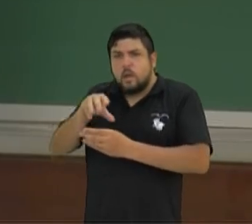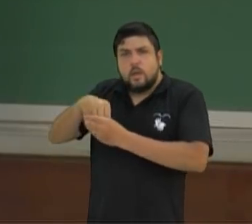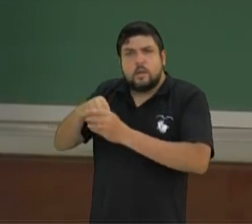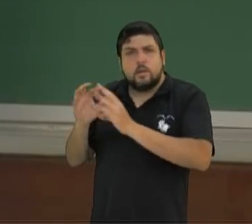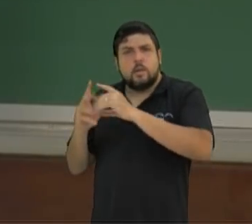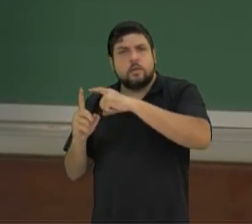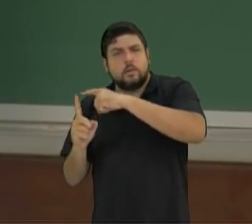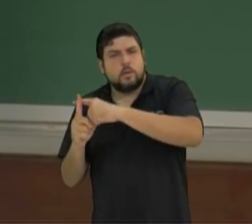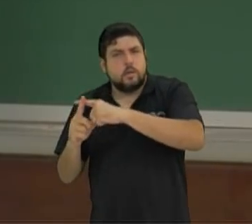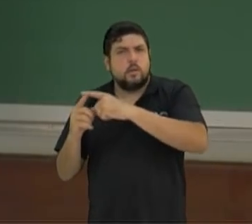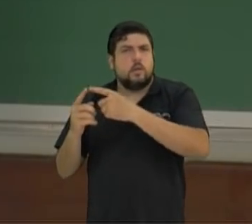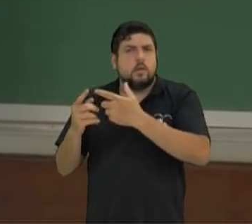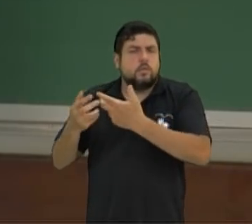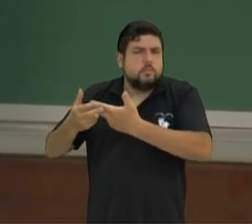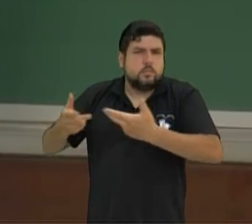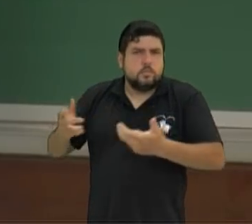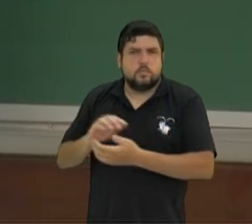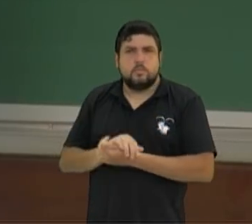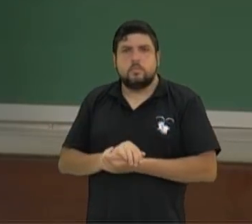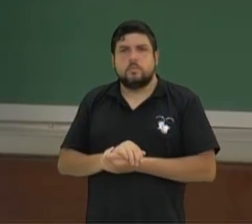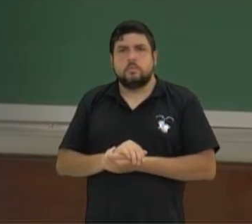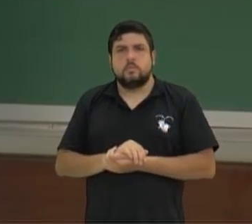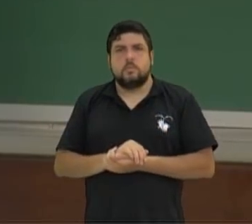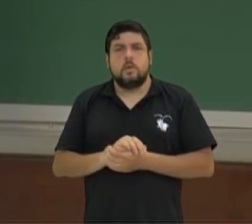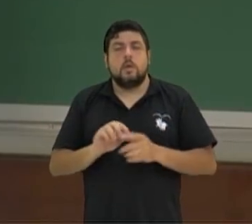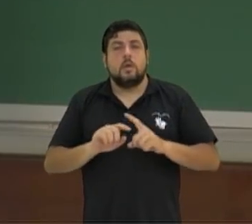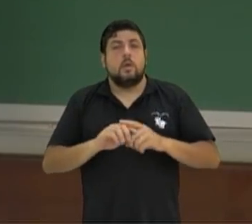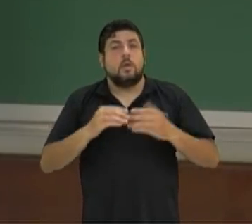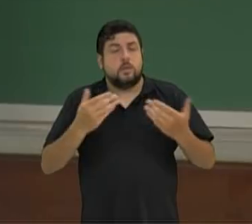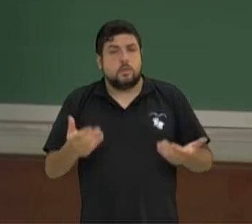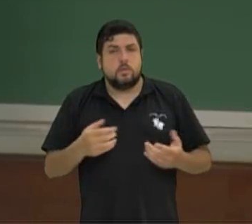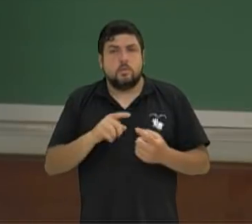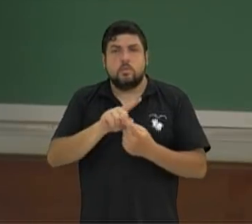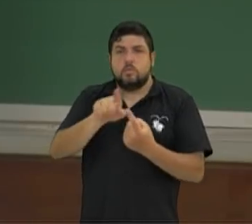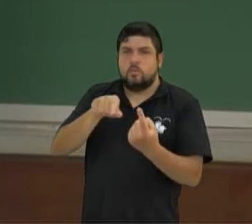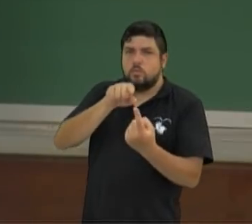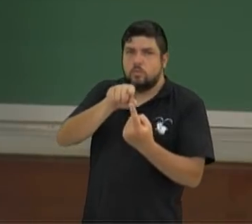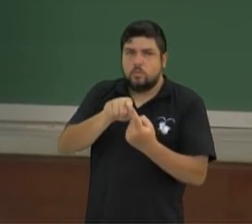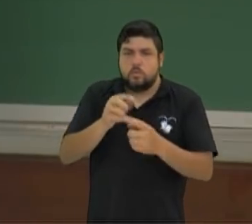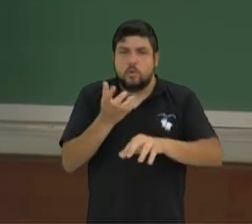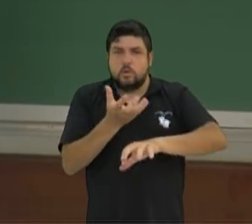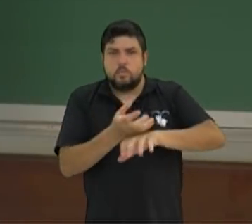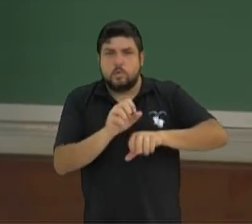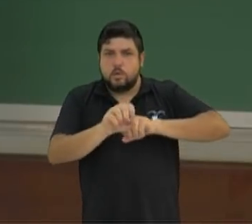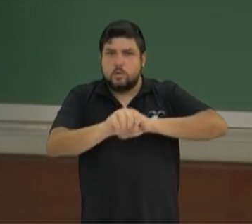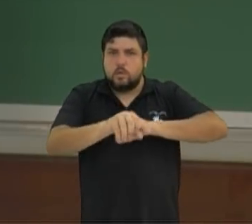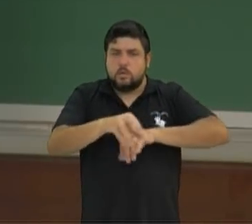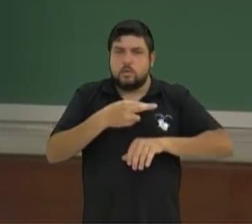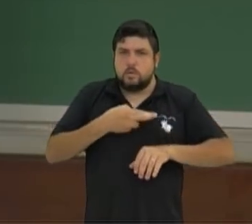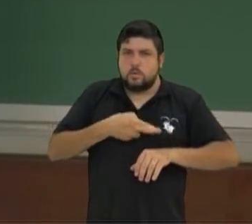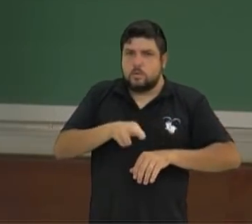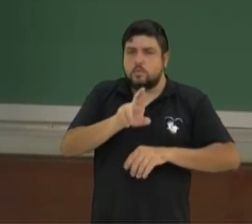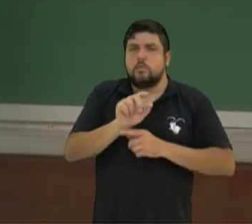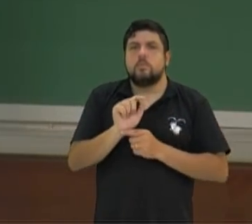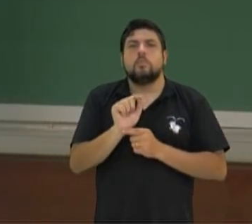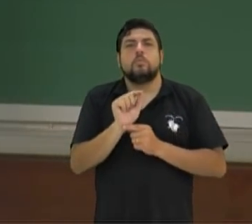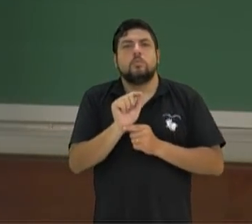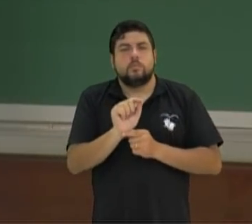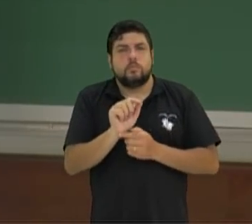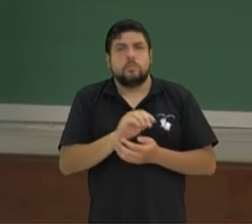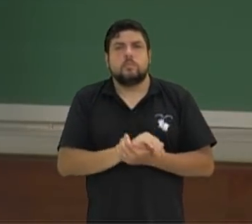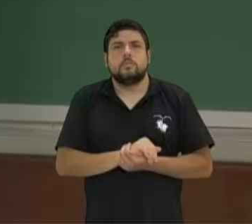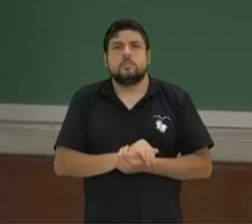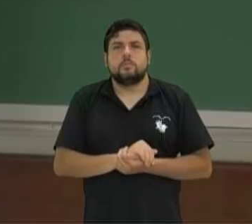na mesquita, sinagoga, enfim, no lugar sagrado. Assim, o objetivo da aula de ensino religioso, ou o ensino religioso tem como objetivo